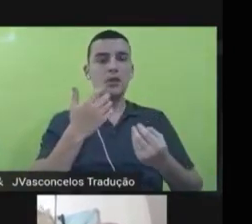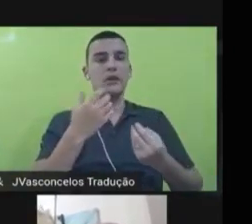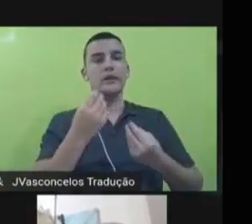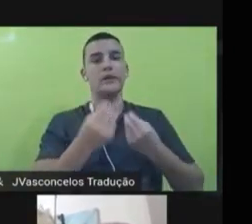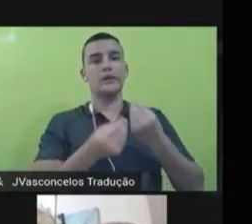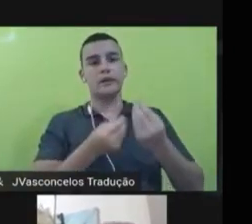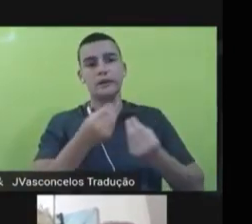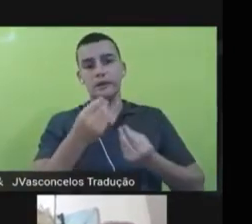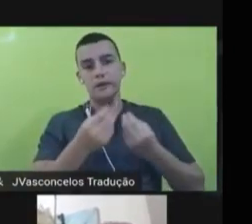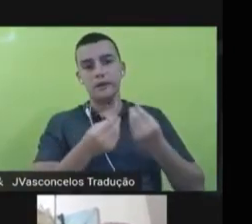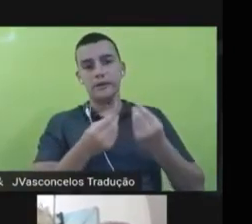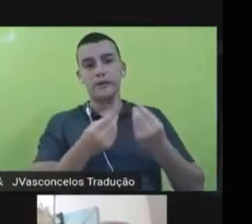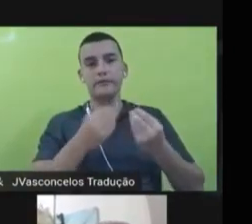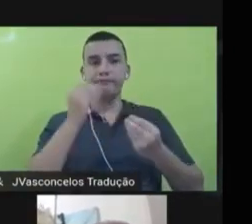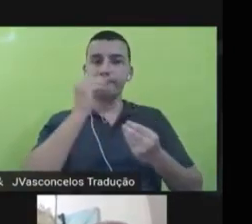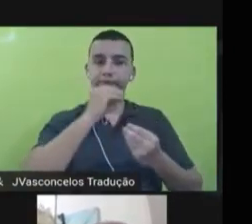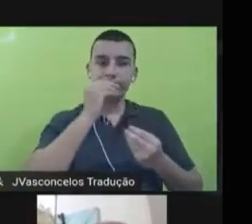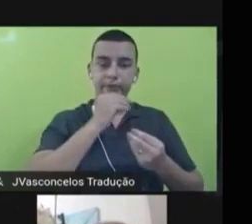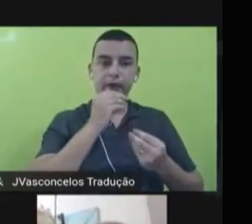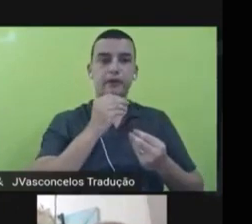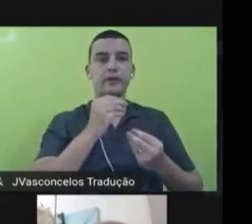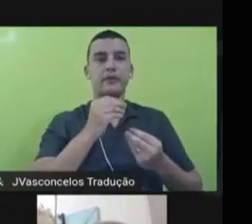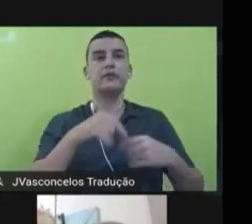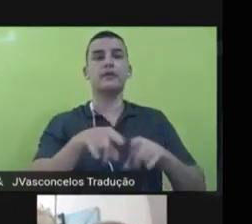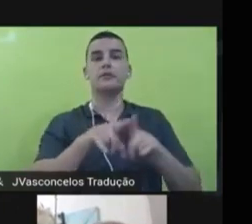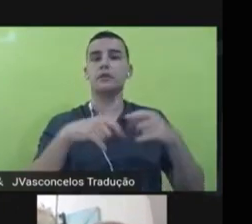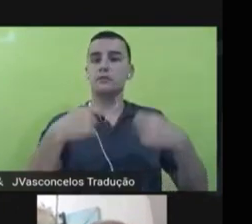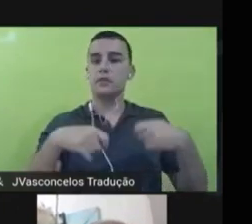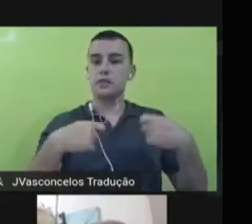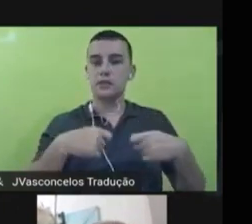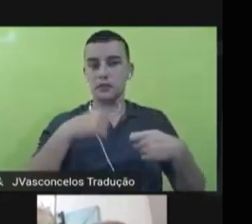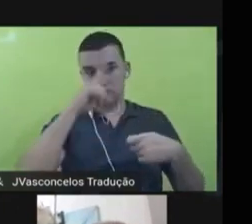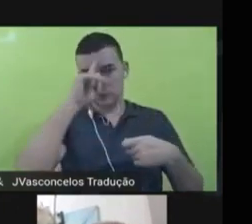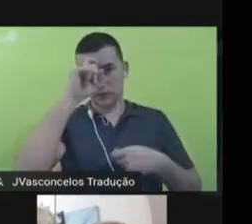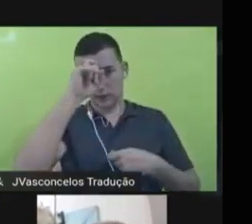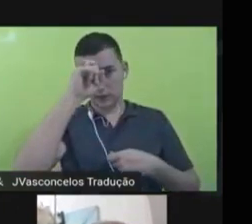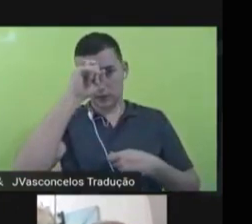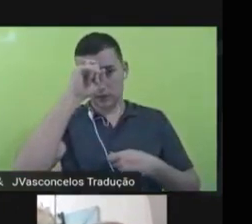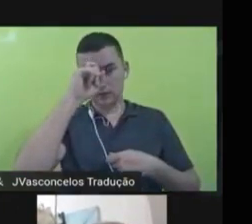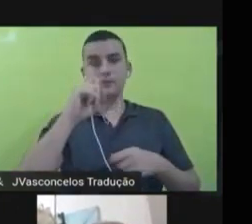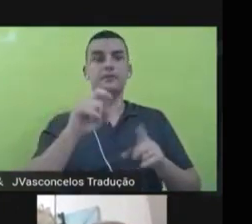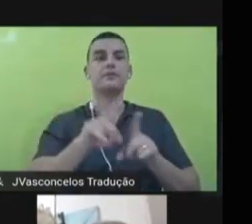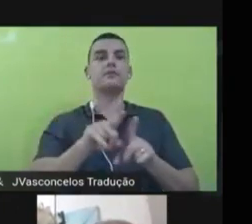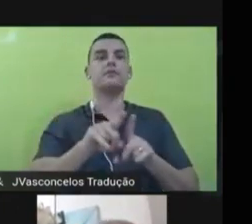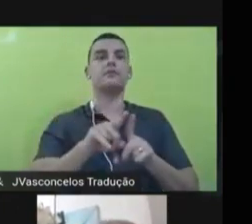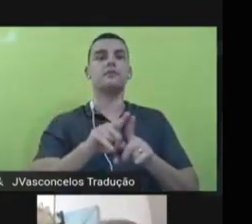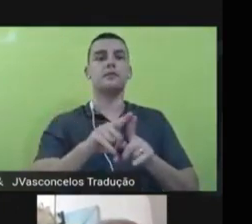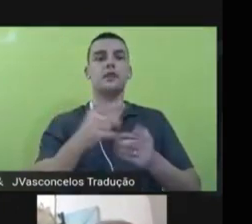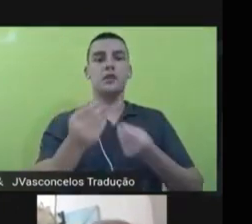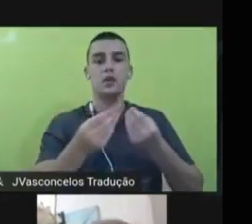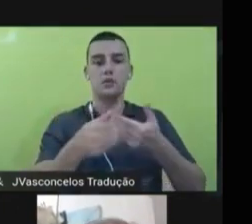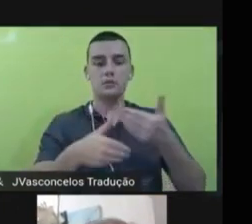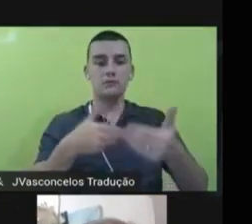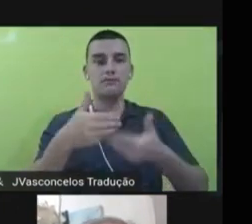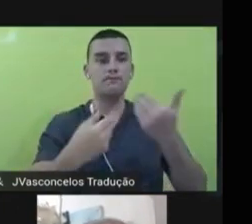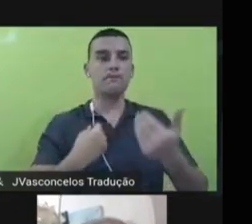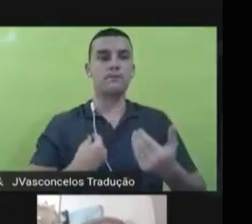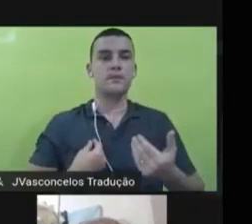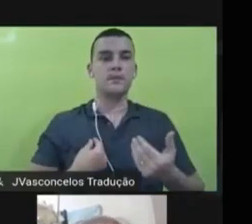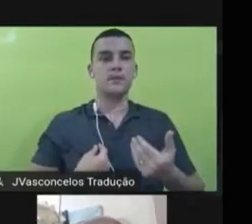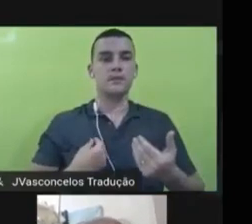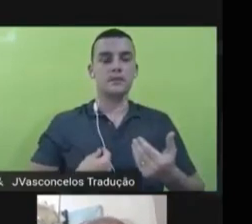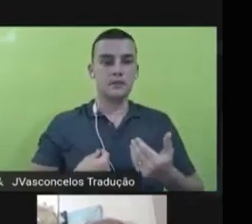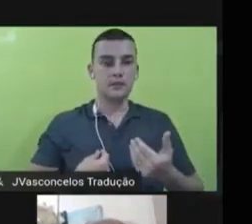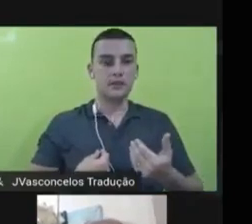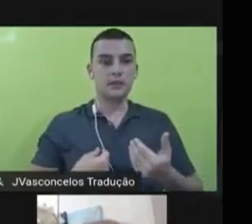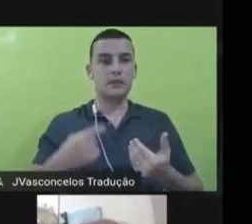e necessitando também de internações hospitalares e atendimento domiciliar ao longo da vida e ciclo de